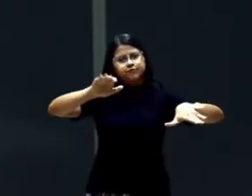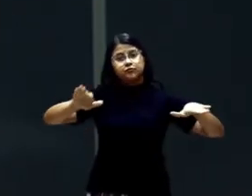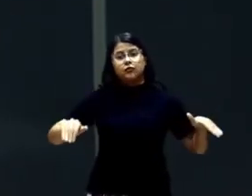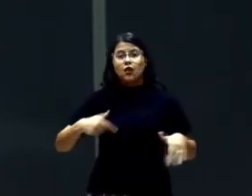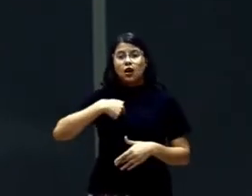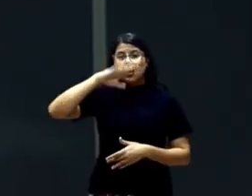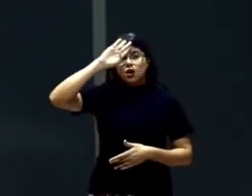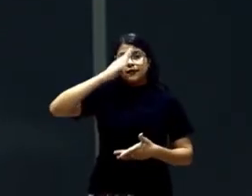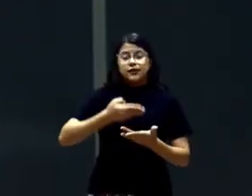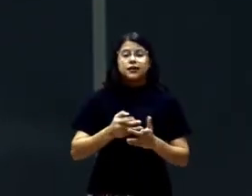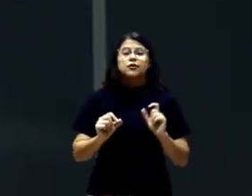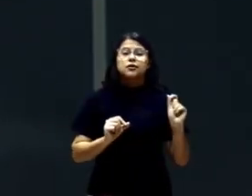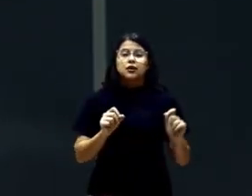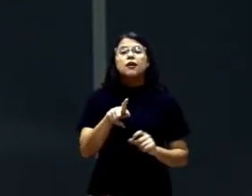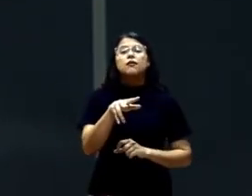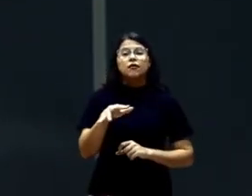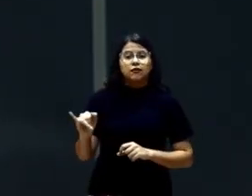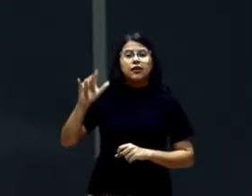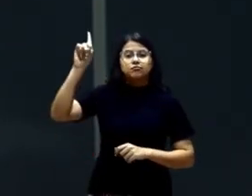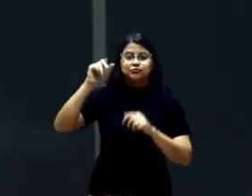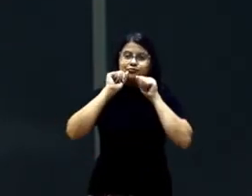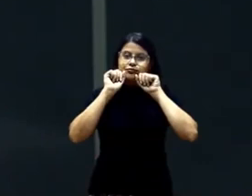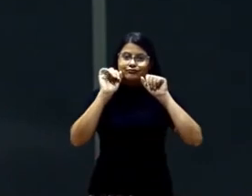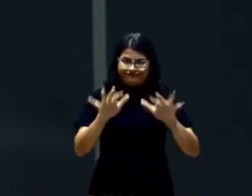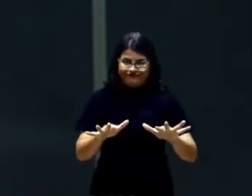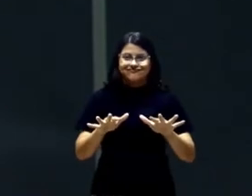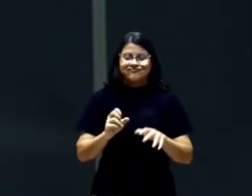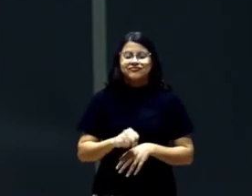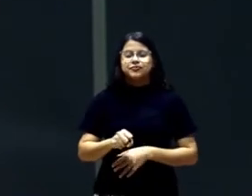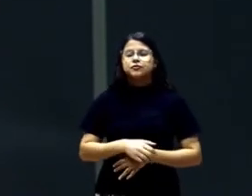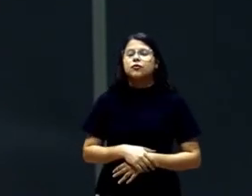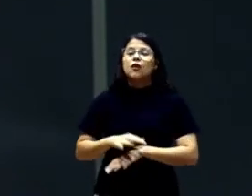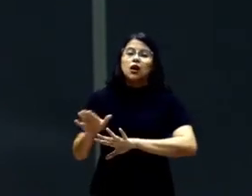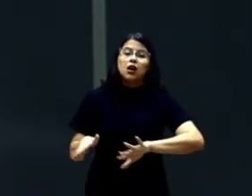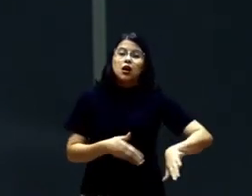ser de grande bênção. Lucas capítulo 12.